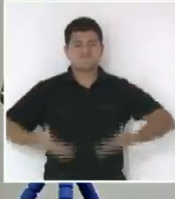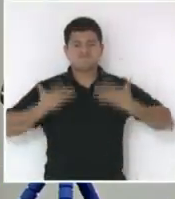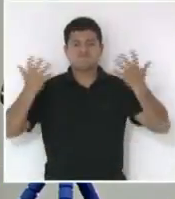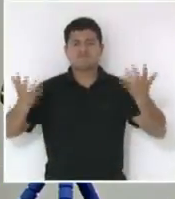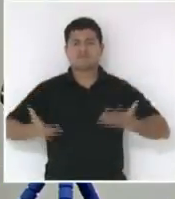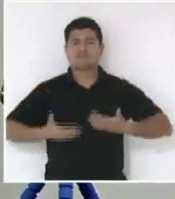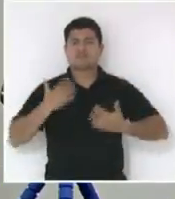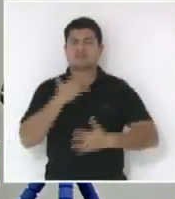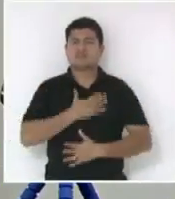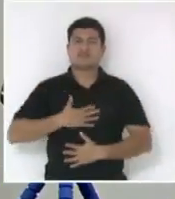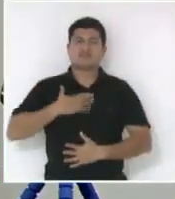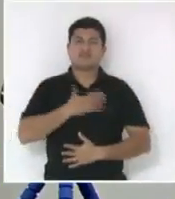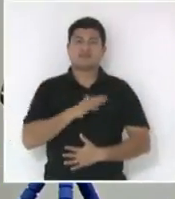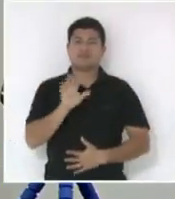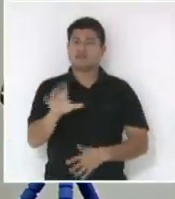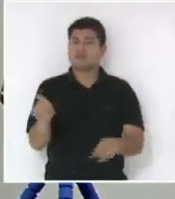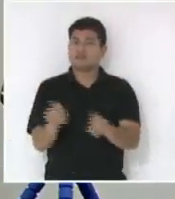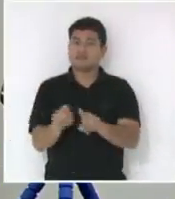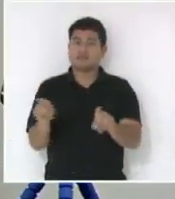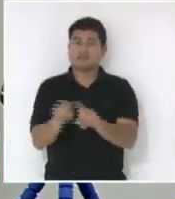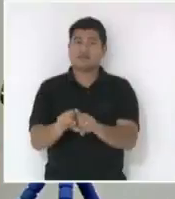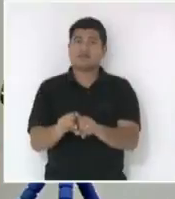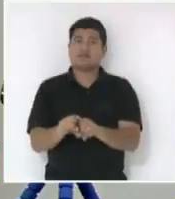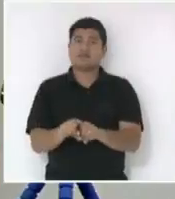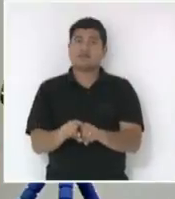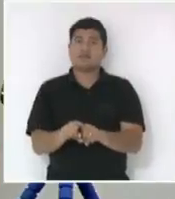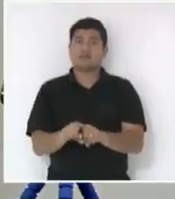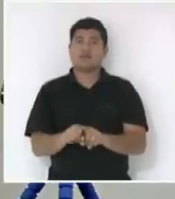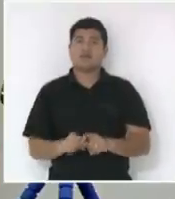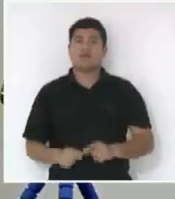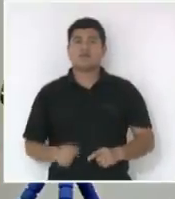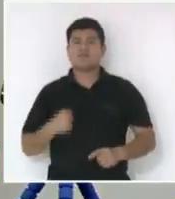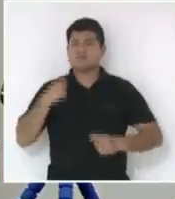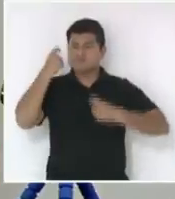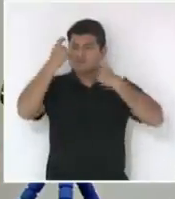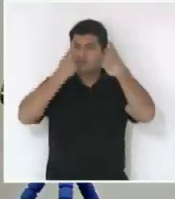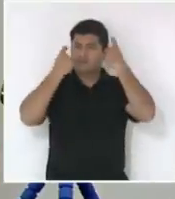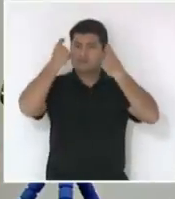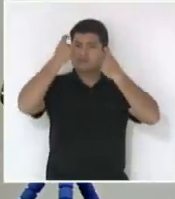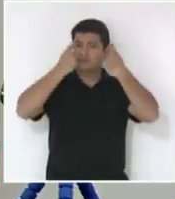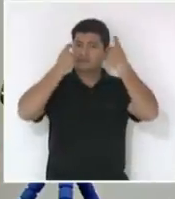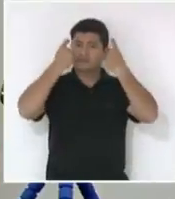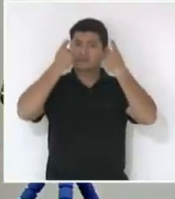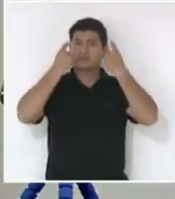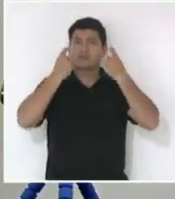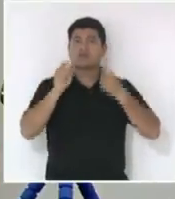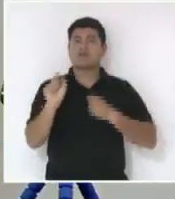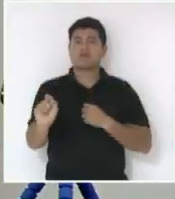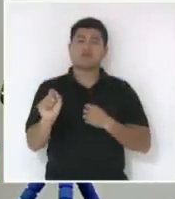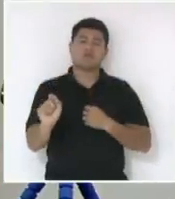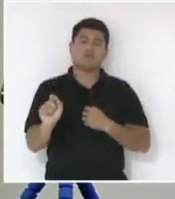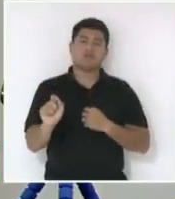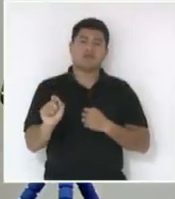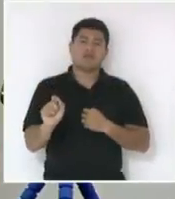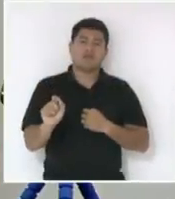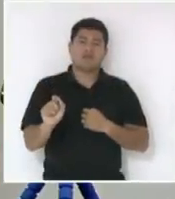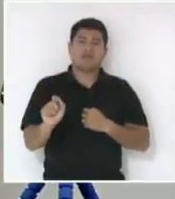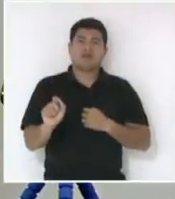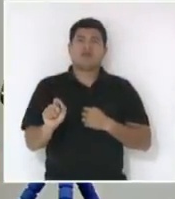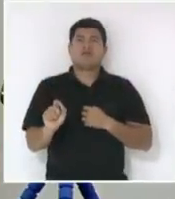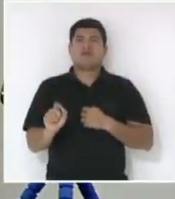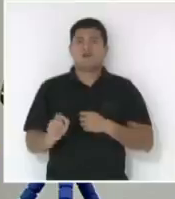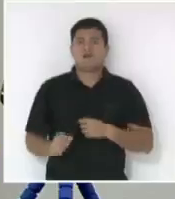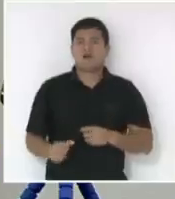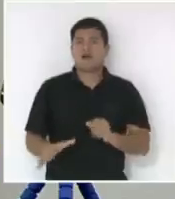satisfação, mas, ao mesmo tempo, também com uma preocupação no quesito da garantia do